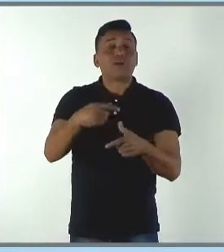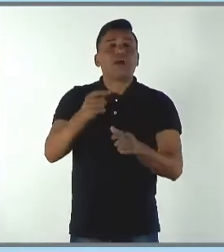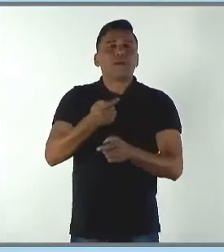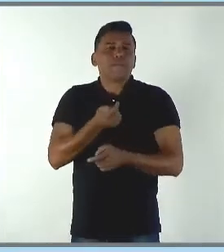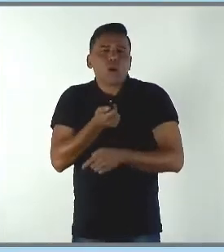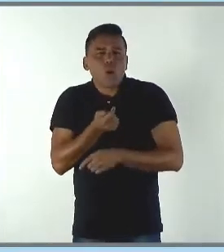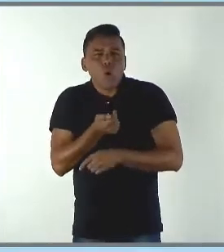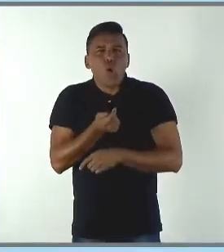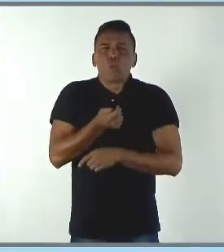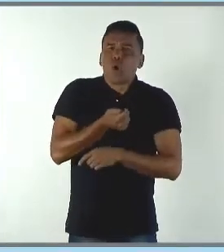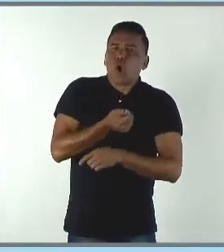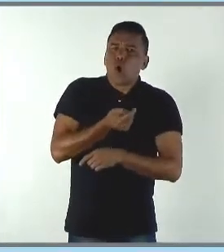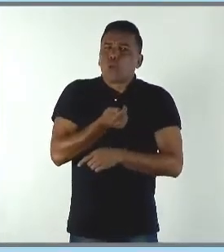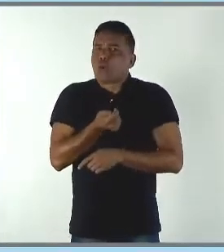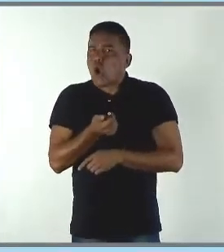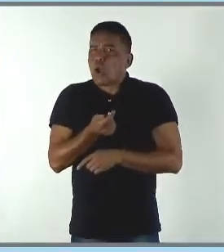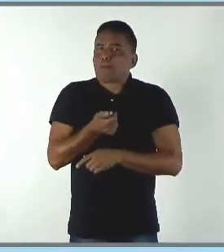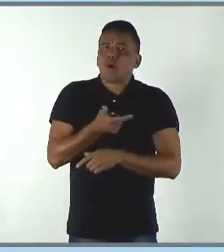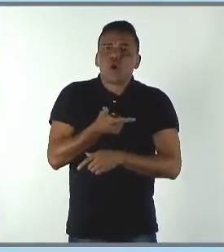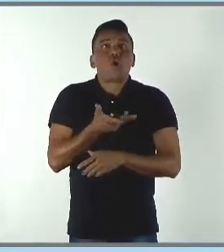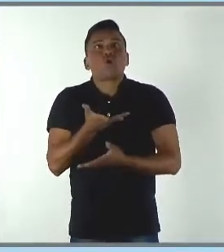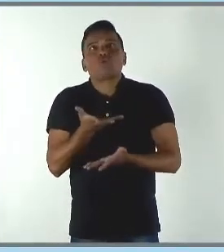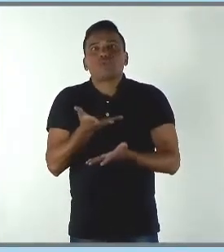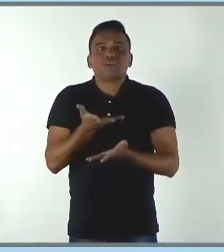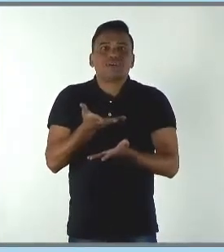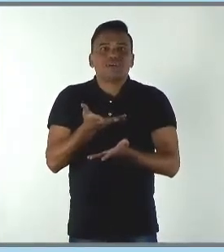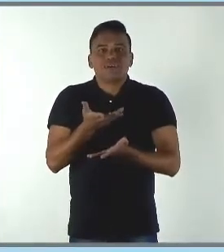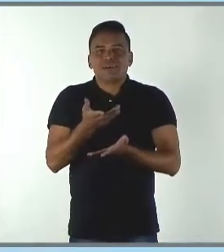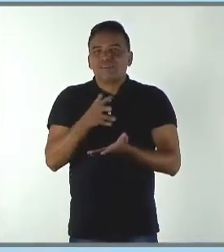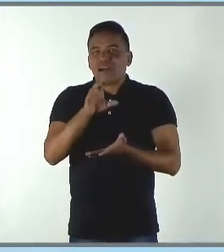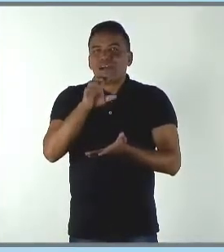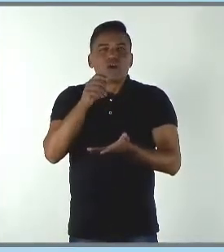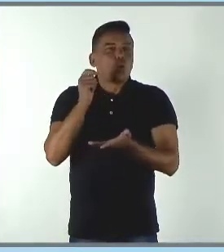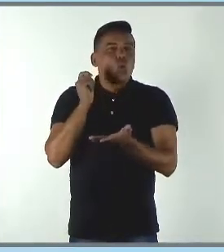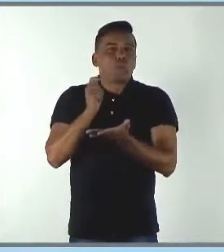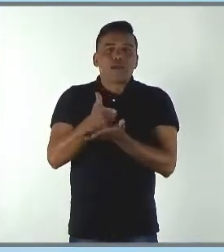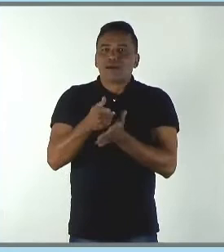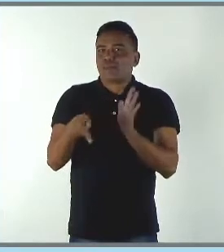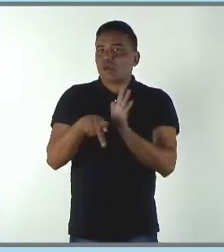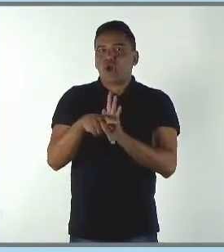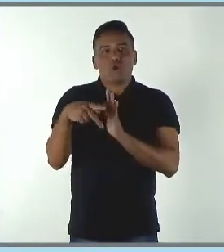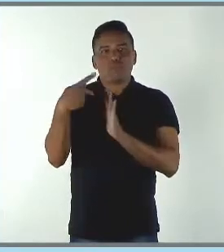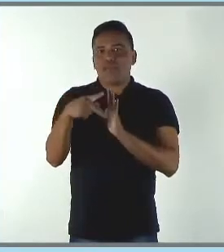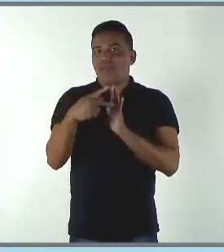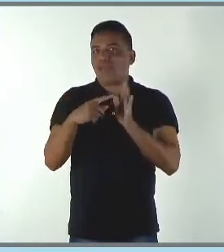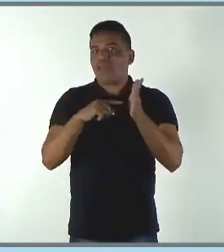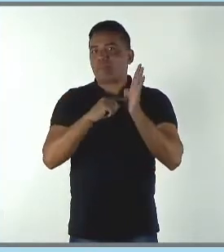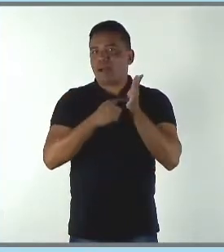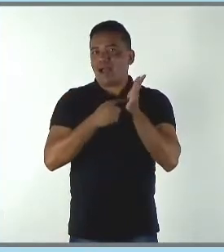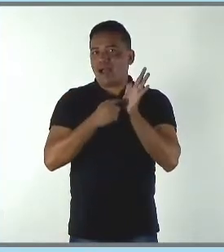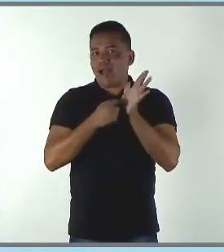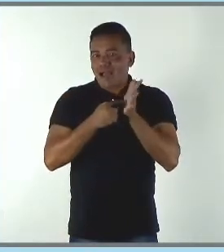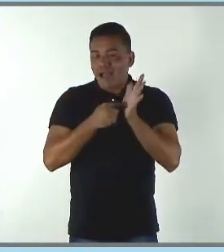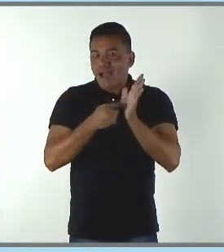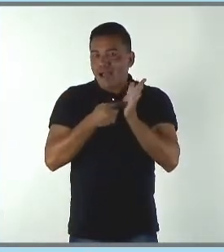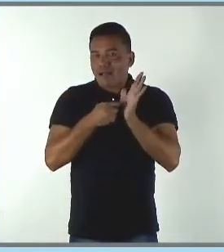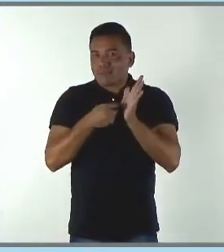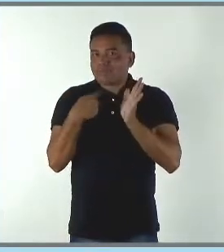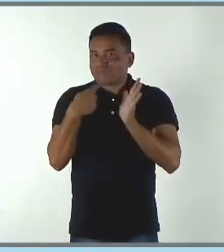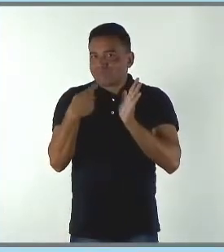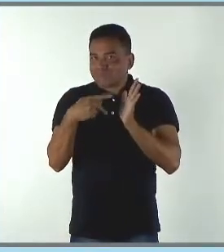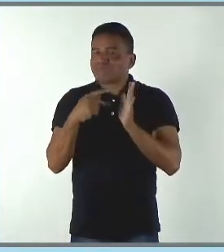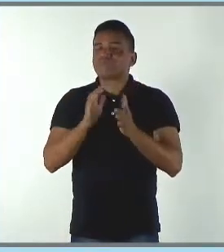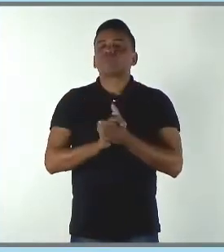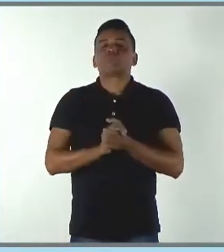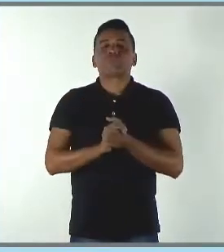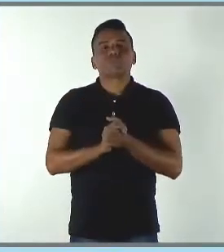pouco, criando o seu próprio, comprando o seu próprio maquinário, amplia a sua área